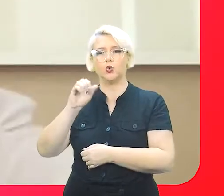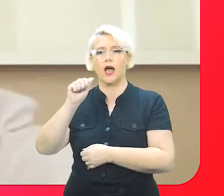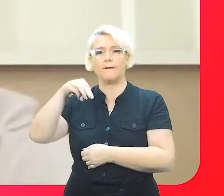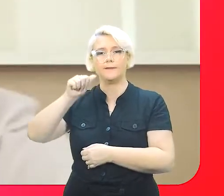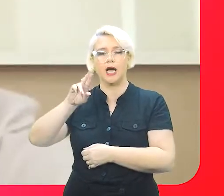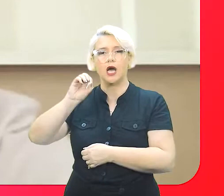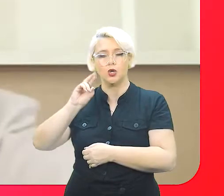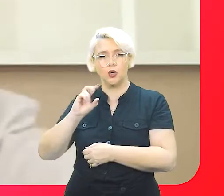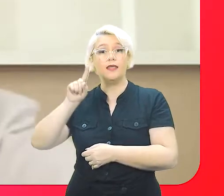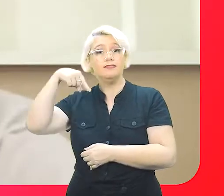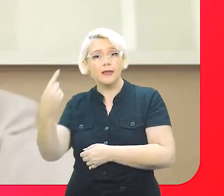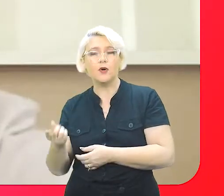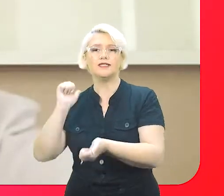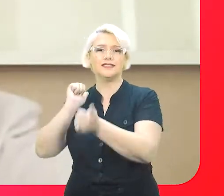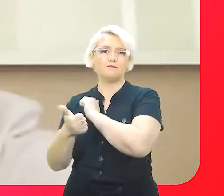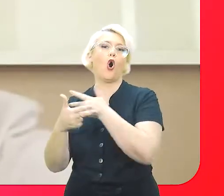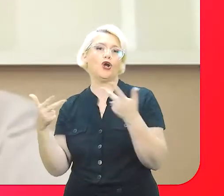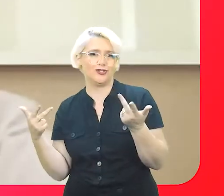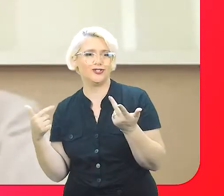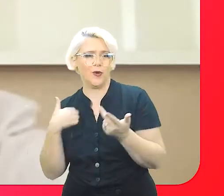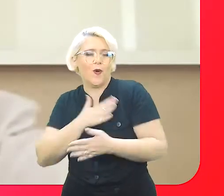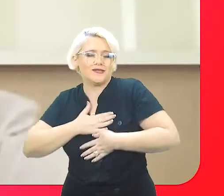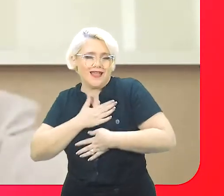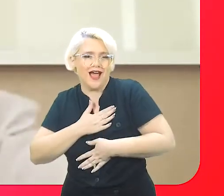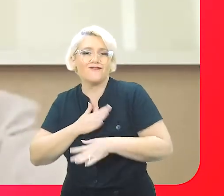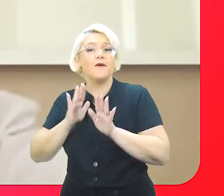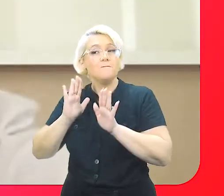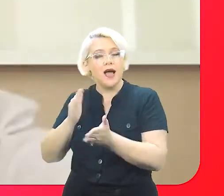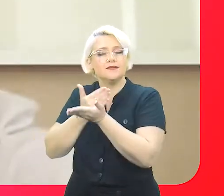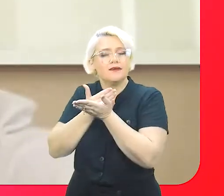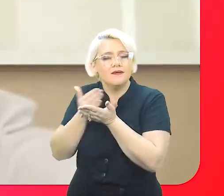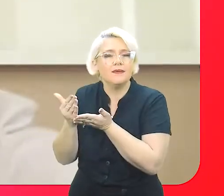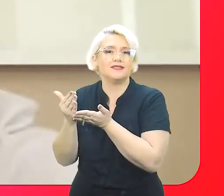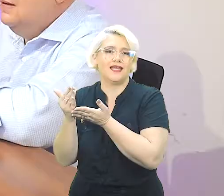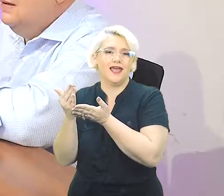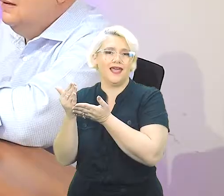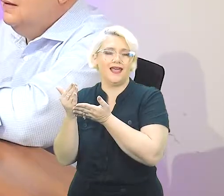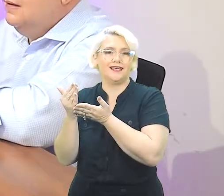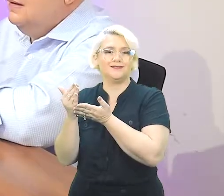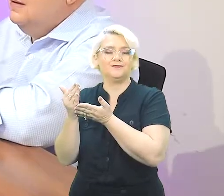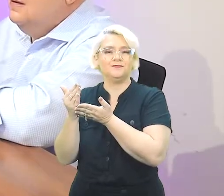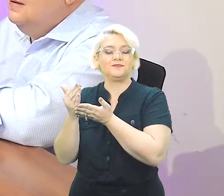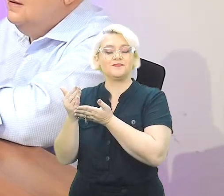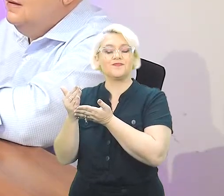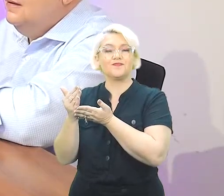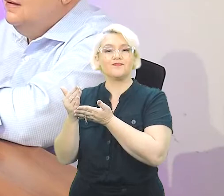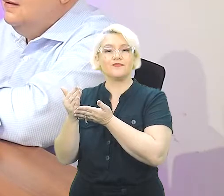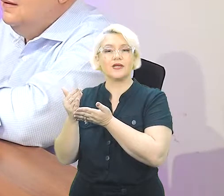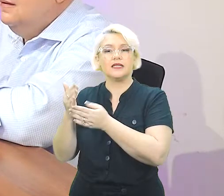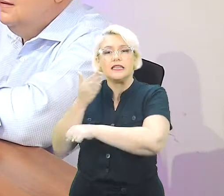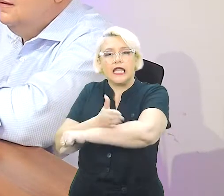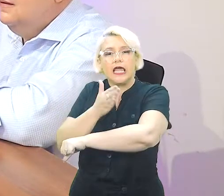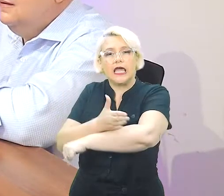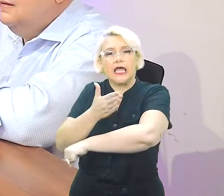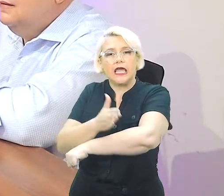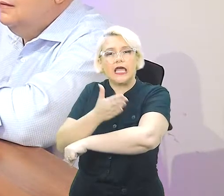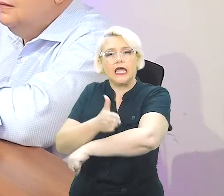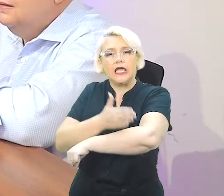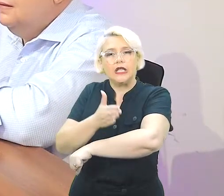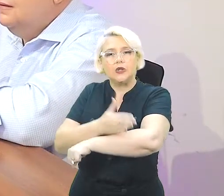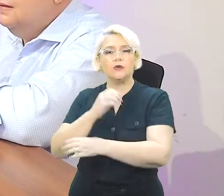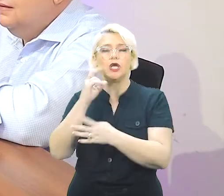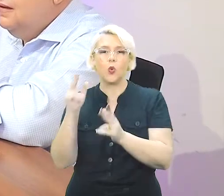virei uma esportista, mas comecei com esses exercícios